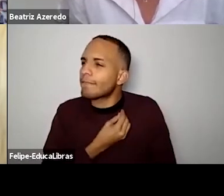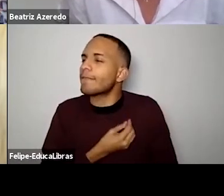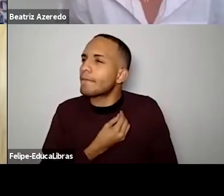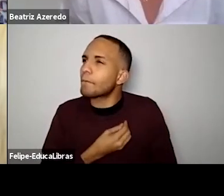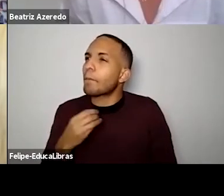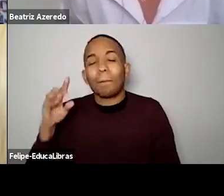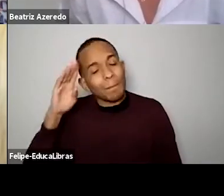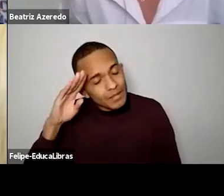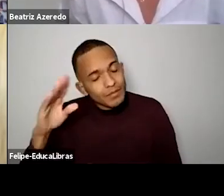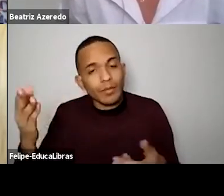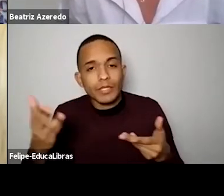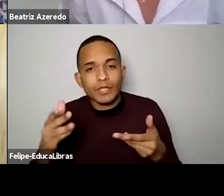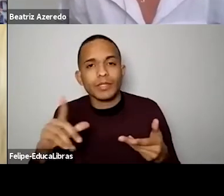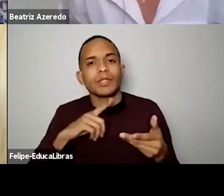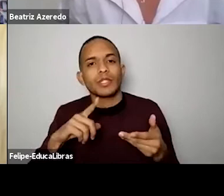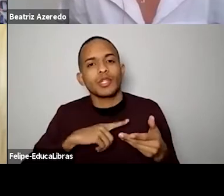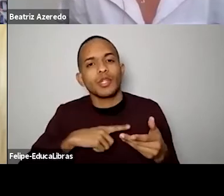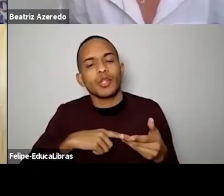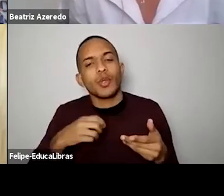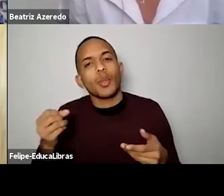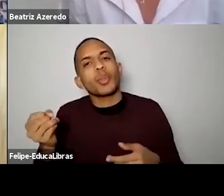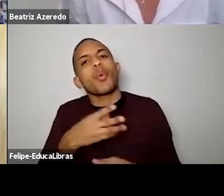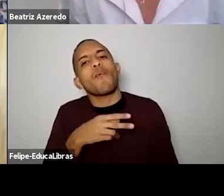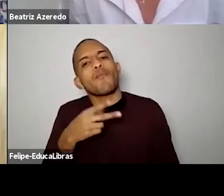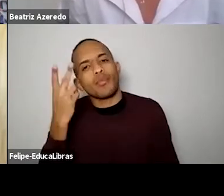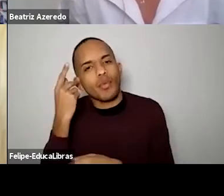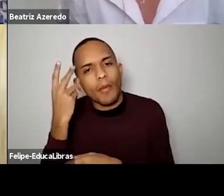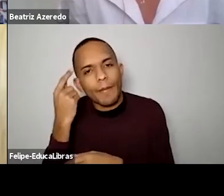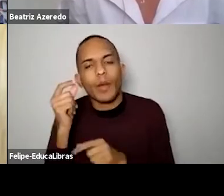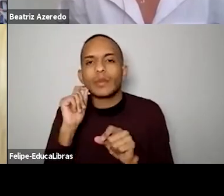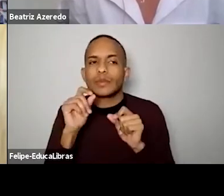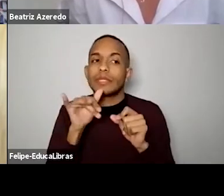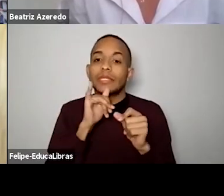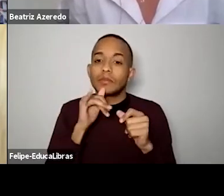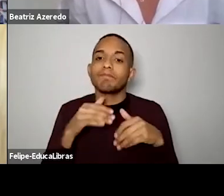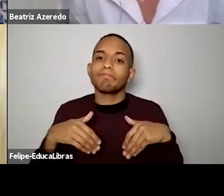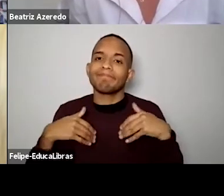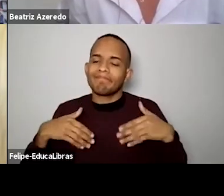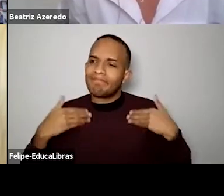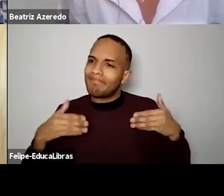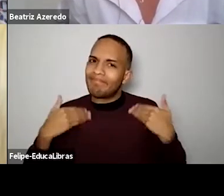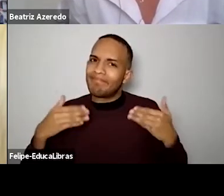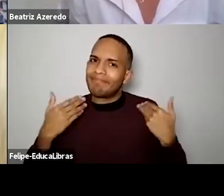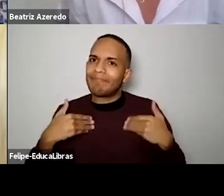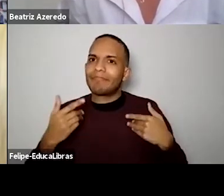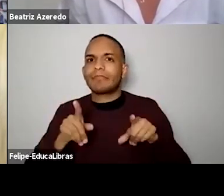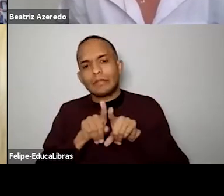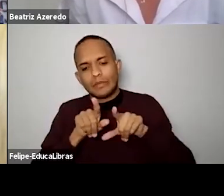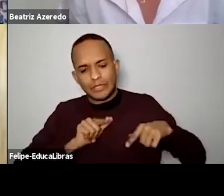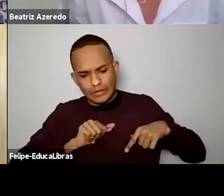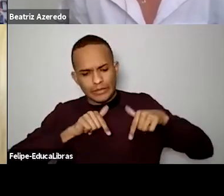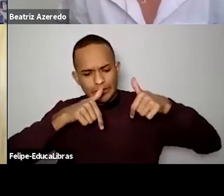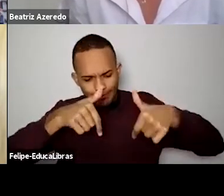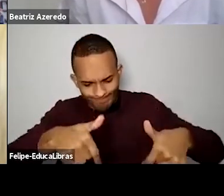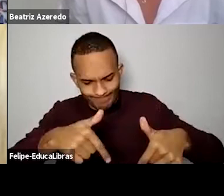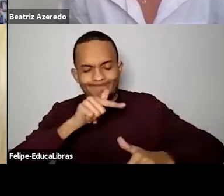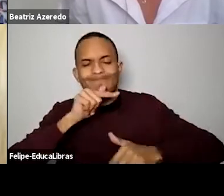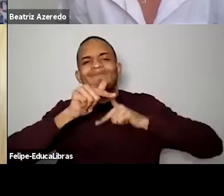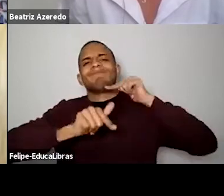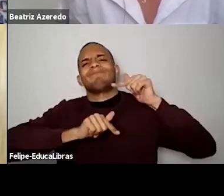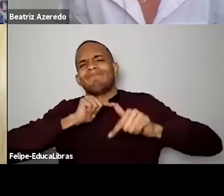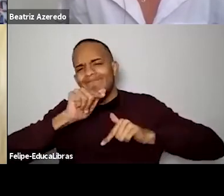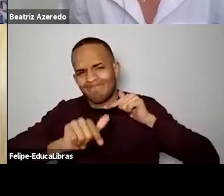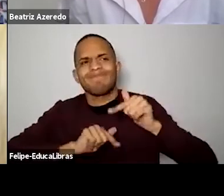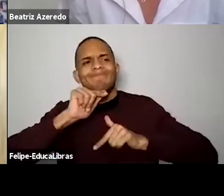que se cria um novo normal. Eu falo que eu tenho sido otimista proativo, né? Um otimista que trabalha.